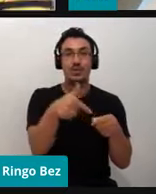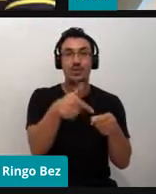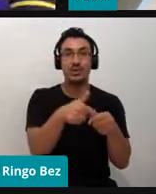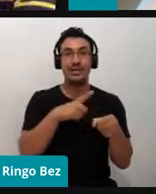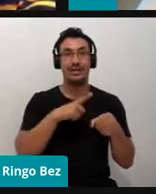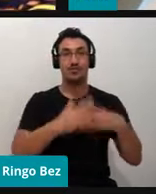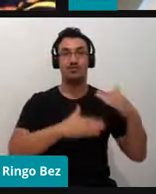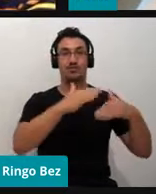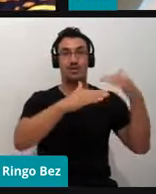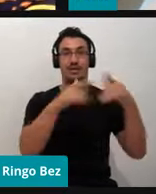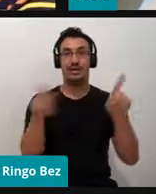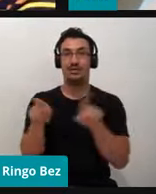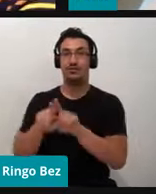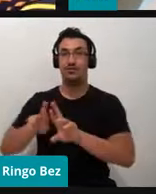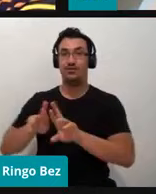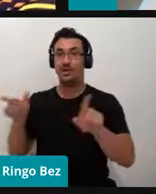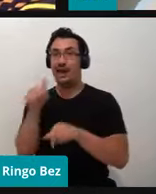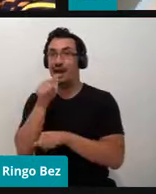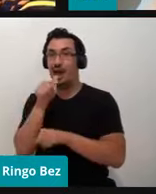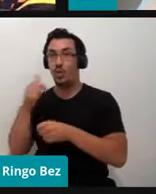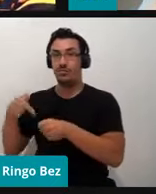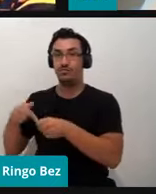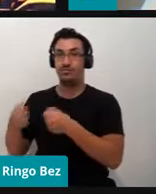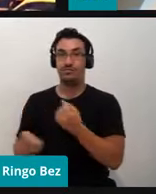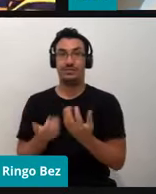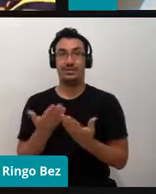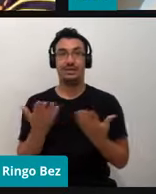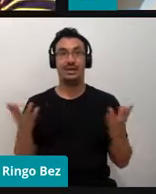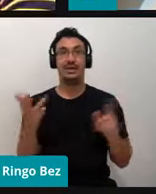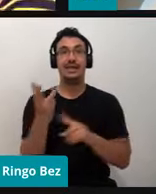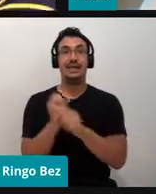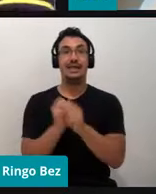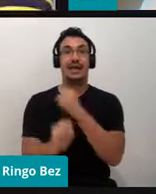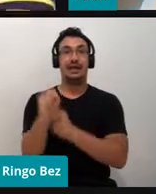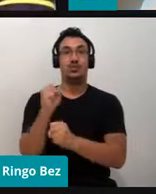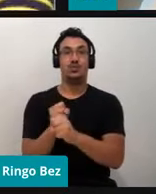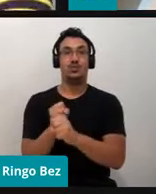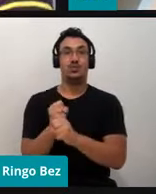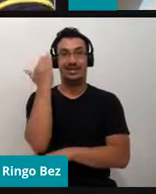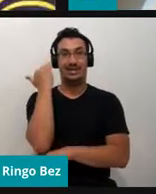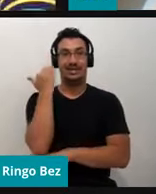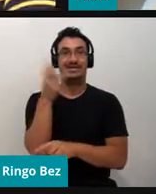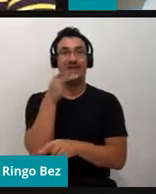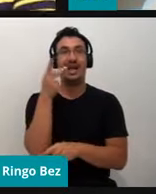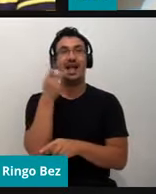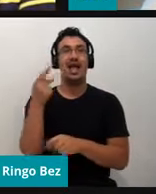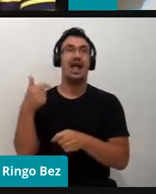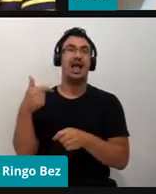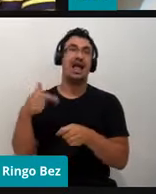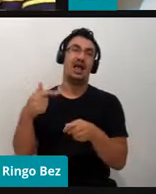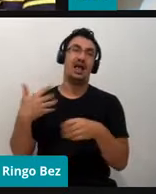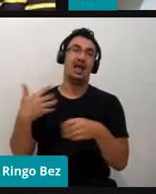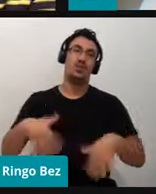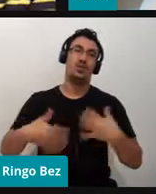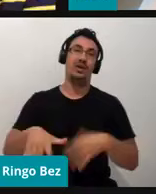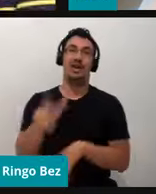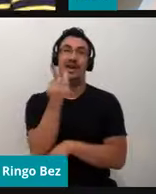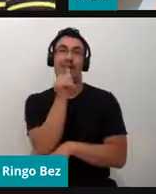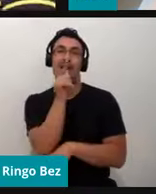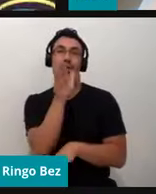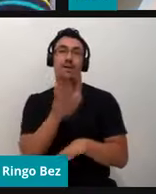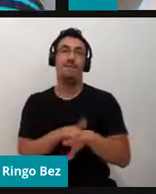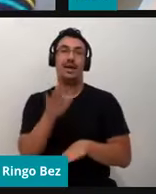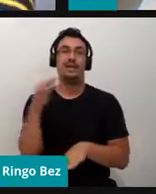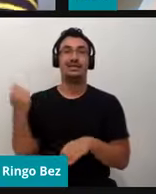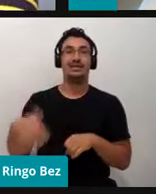da água. Mas a grande questão é que há 30 anos atrás, quando se falava que a água seria mais cara do que a gasolina,